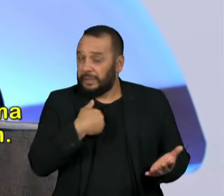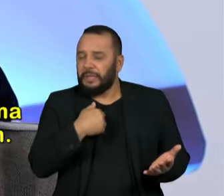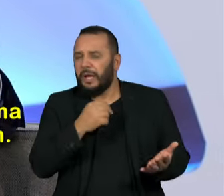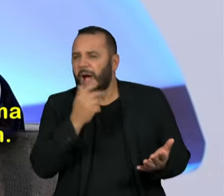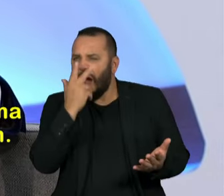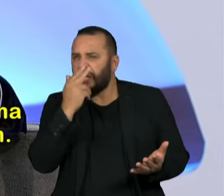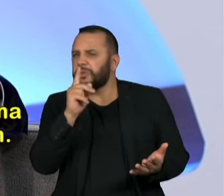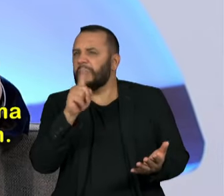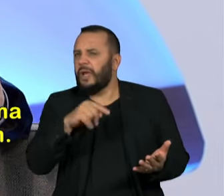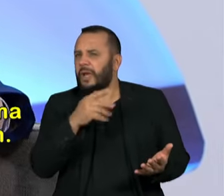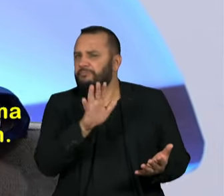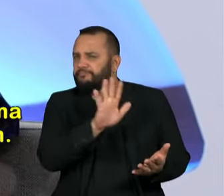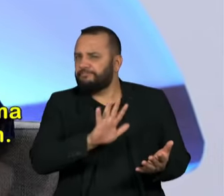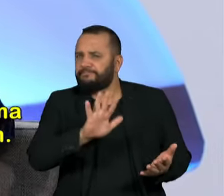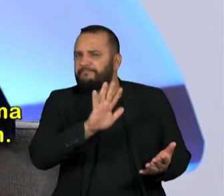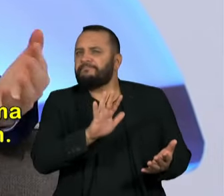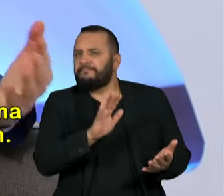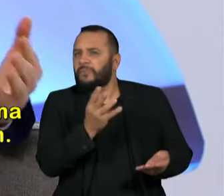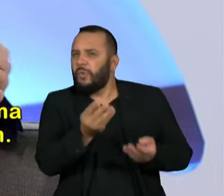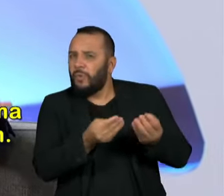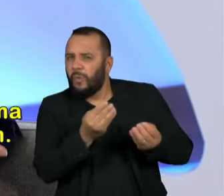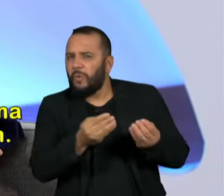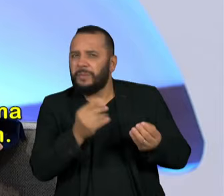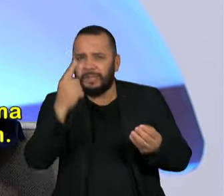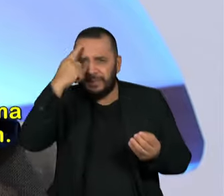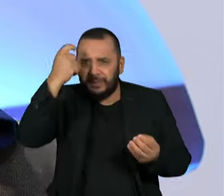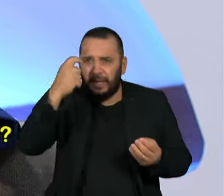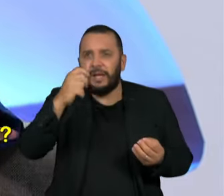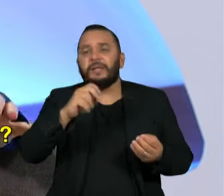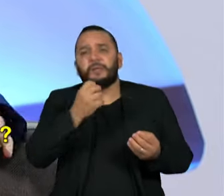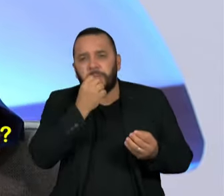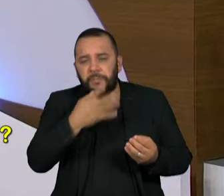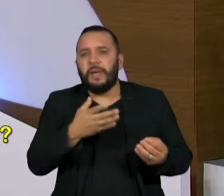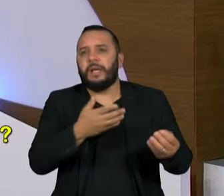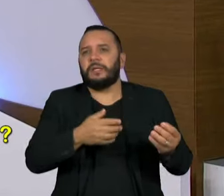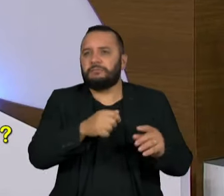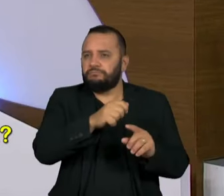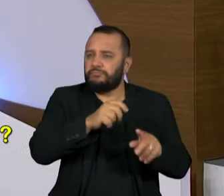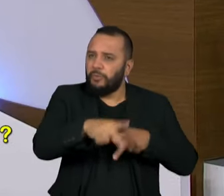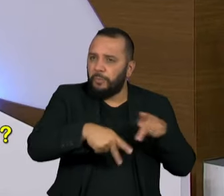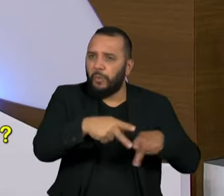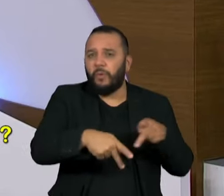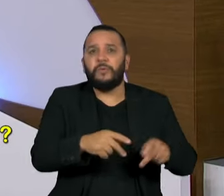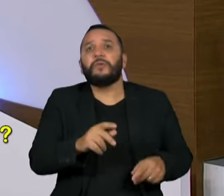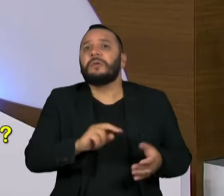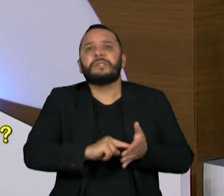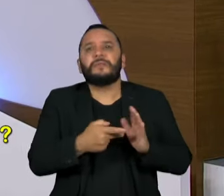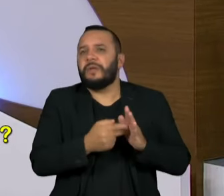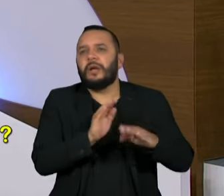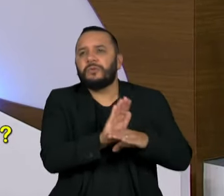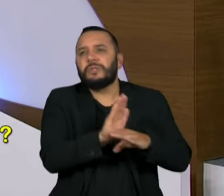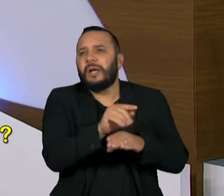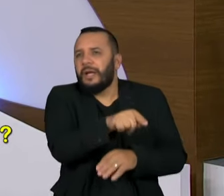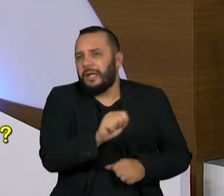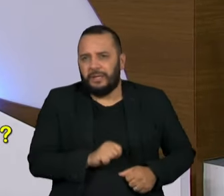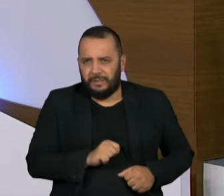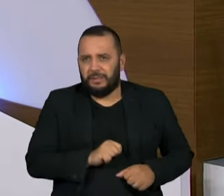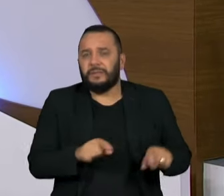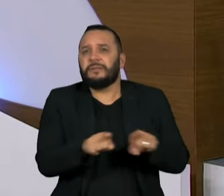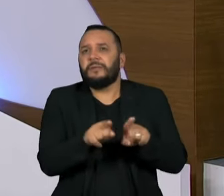way of appealing to some notion of the common good. What is it to contribute? What counts as a valuable